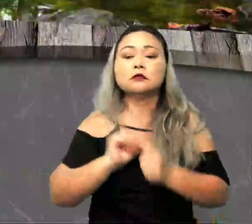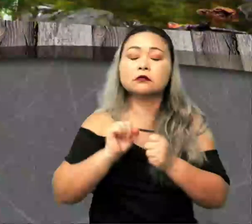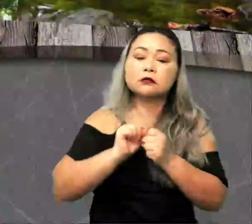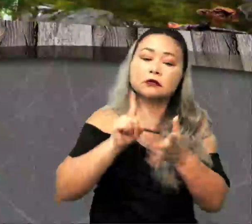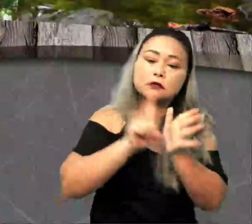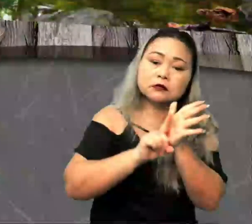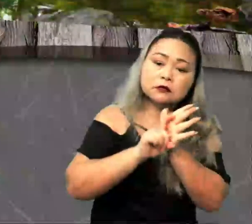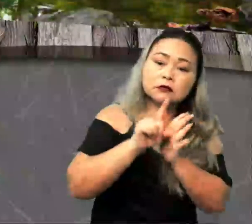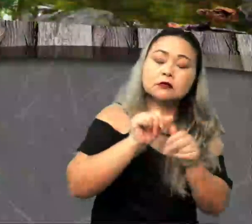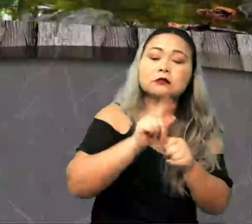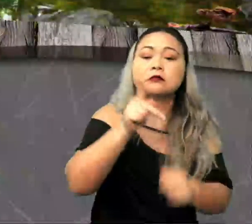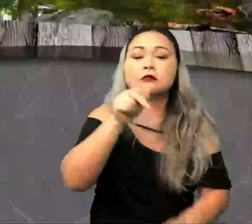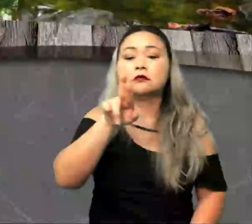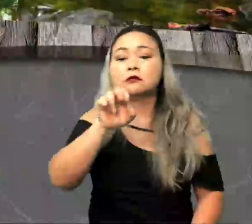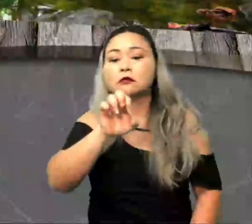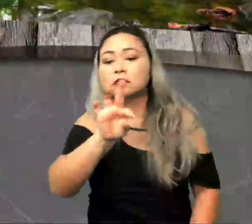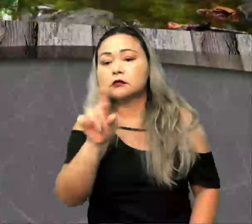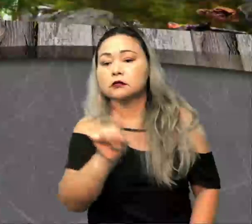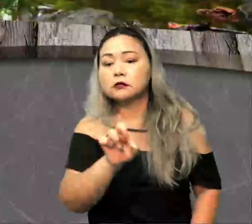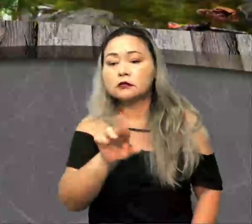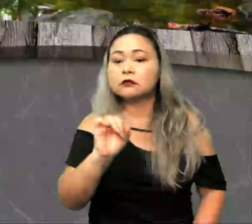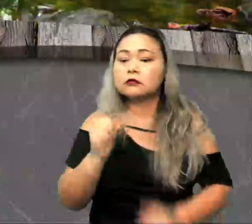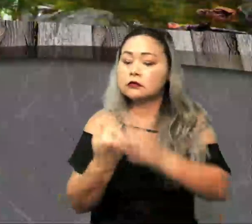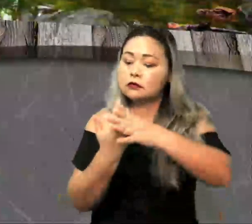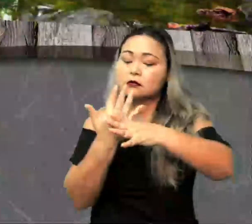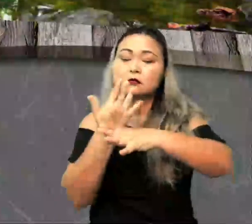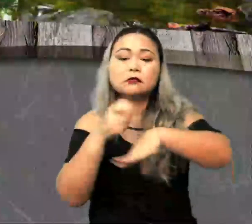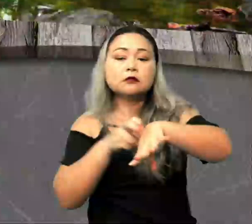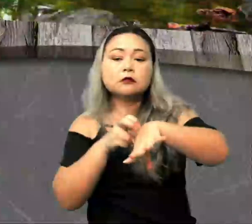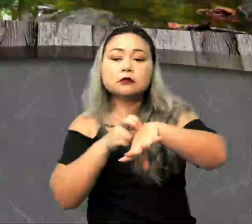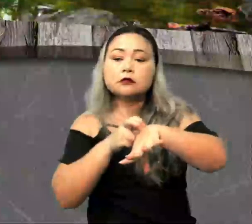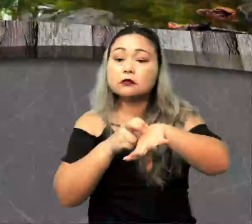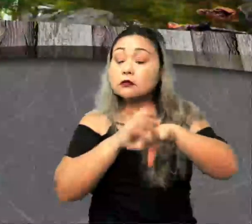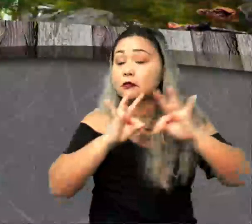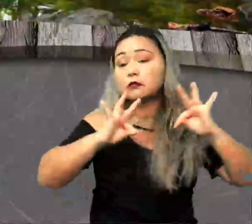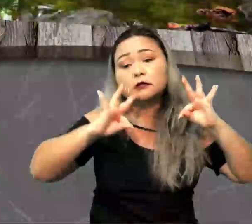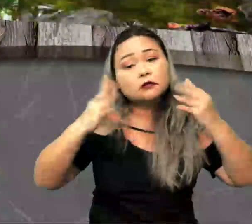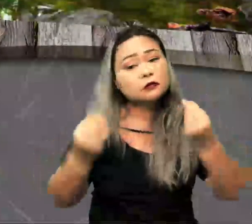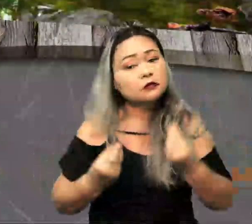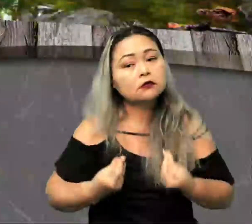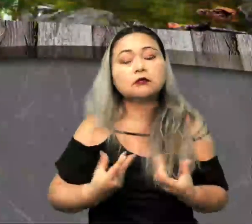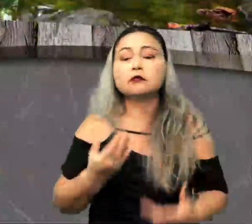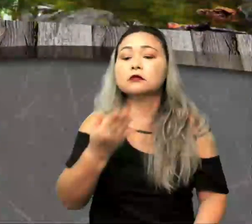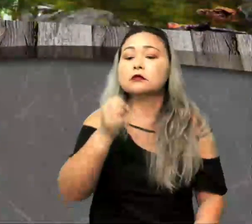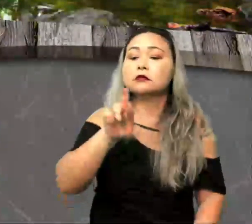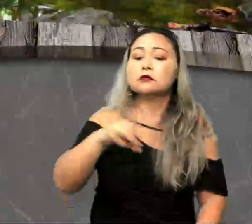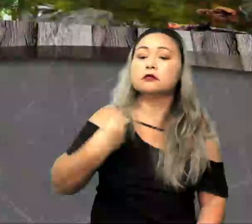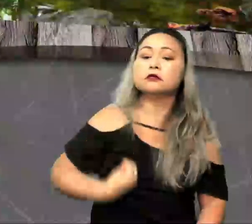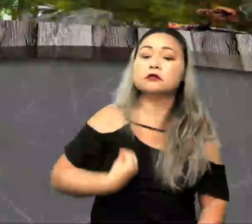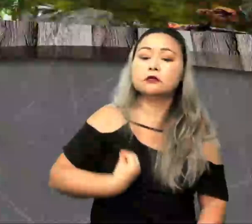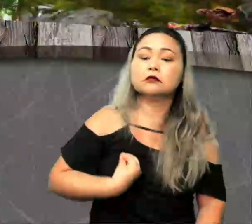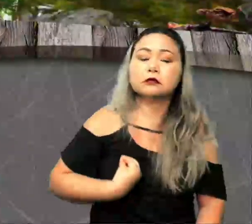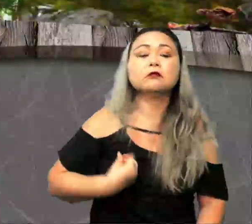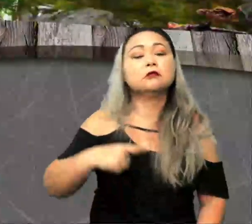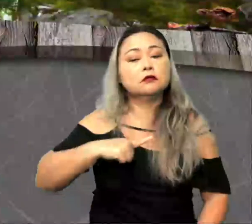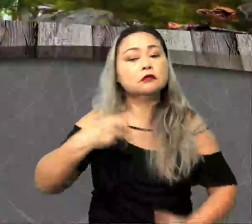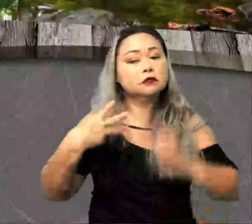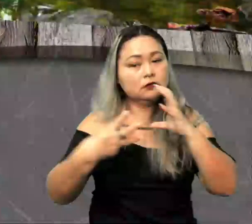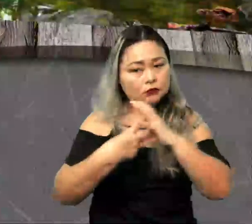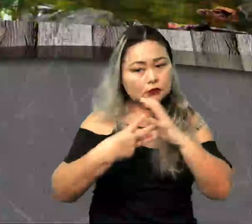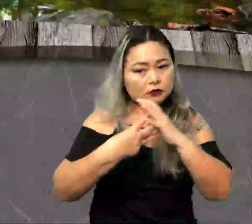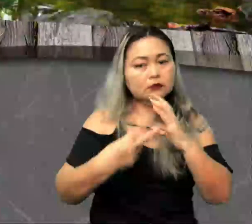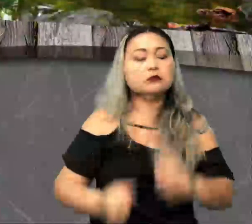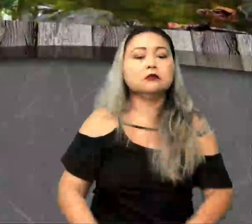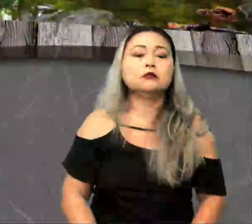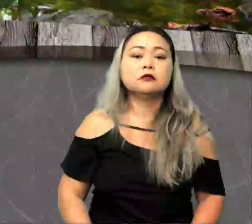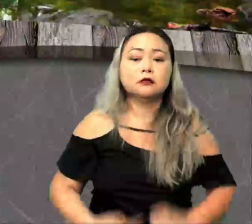os protozoários, né, as algas, protistas, todas elas, todos os seres vivos são dotados por essa